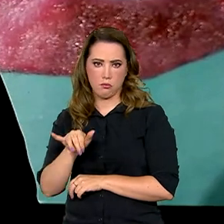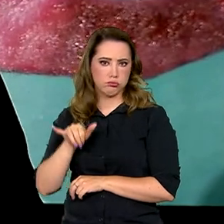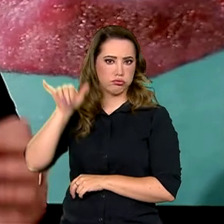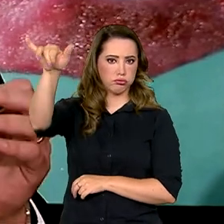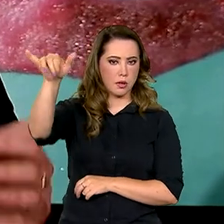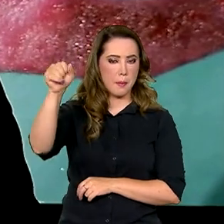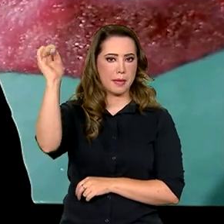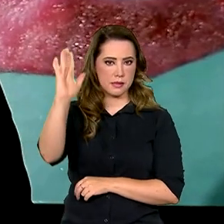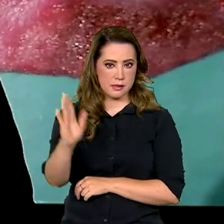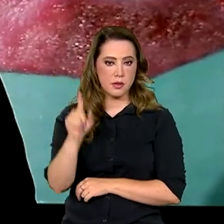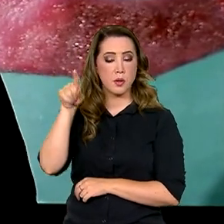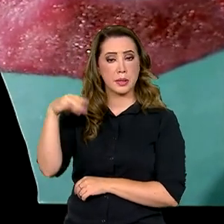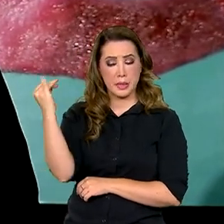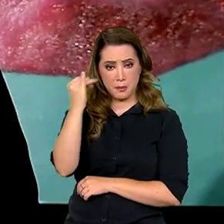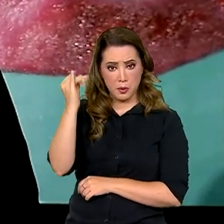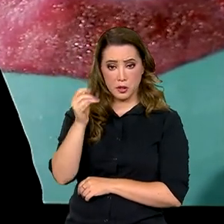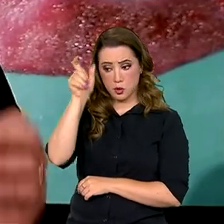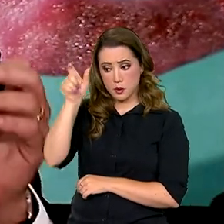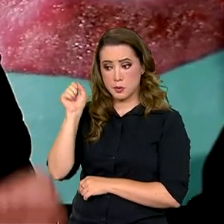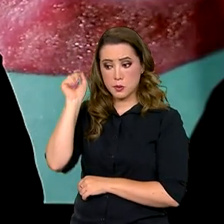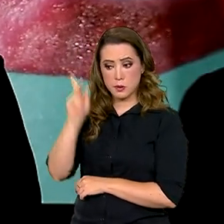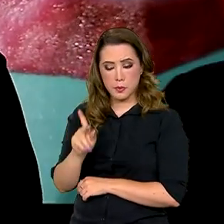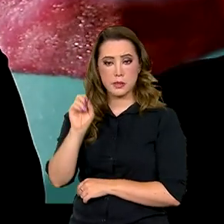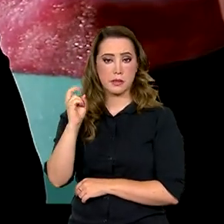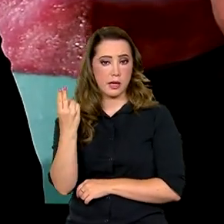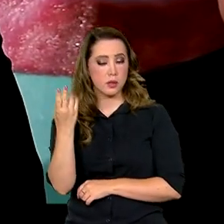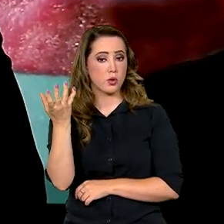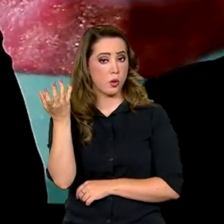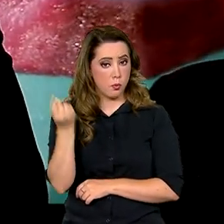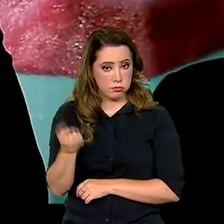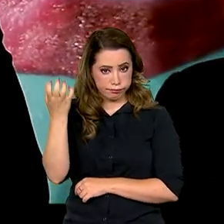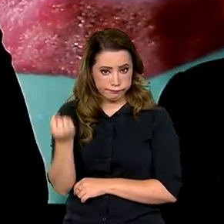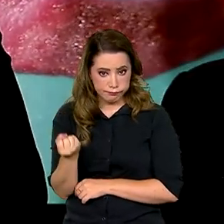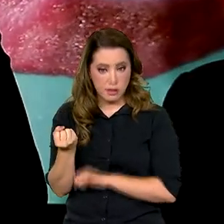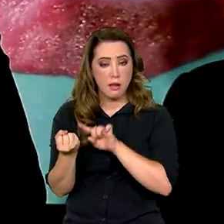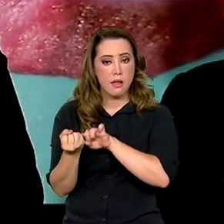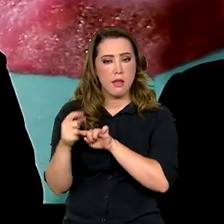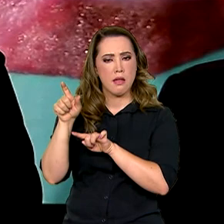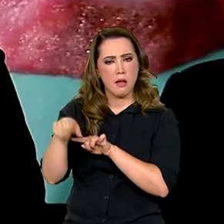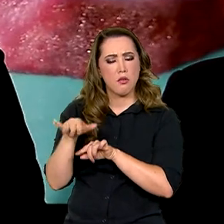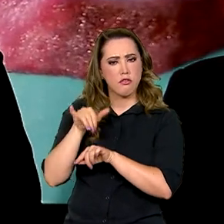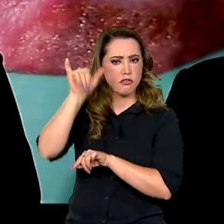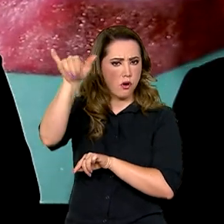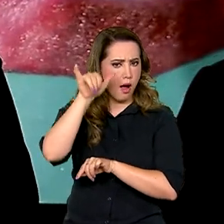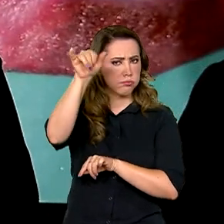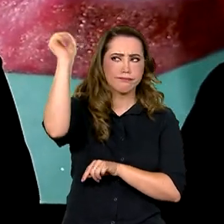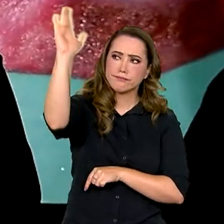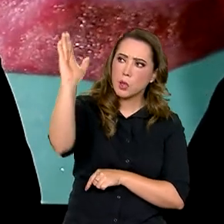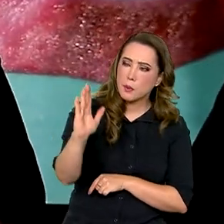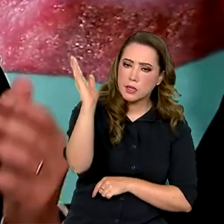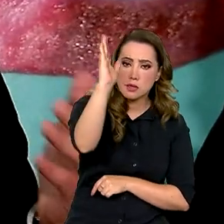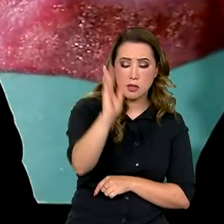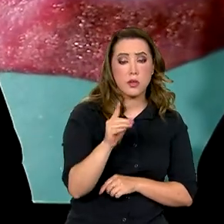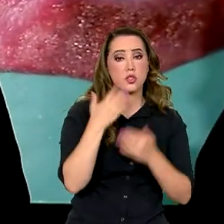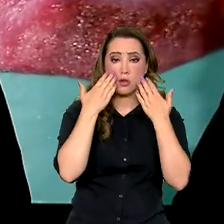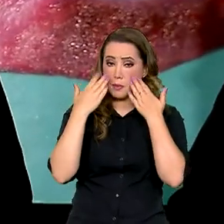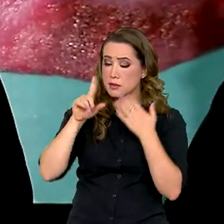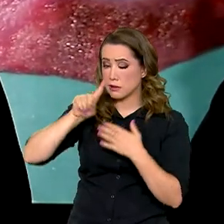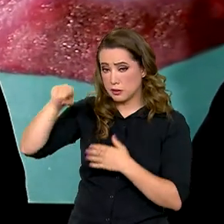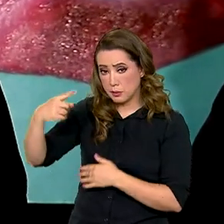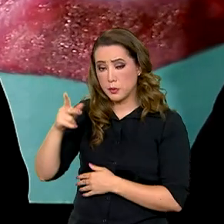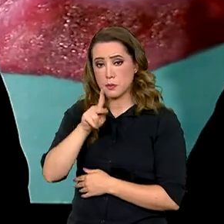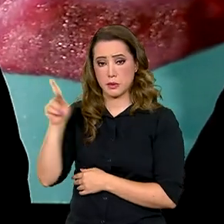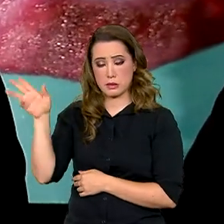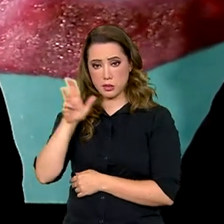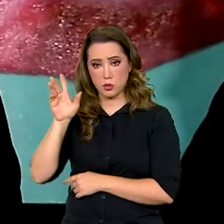aposentados e pensionistas que em breve nós queremos apresentar sobre orientação do presidente Lula e a partir daí